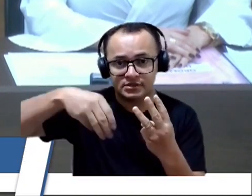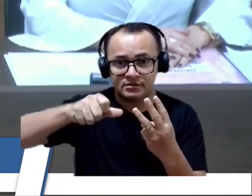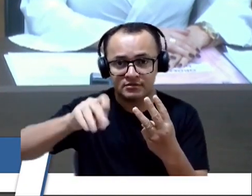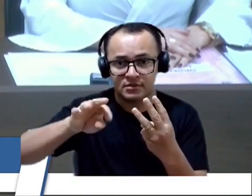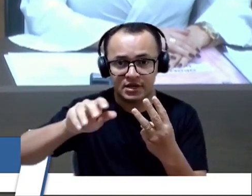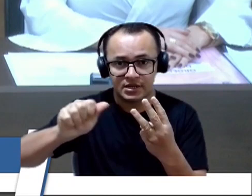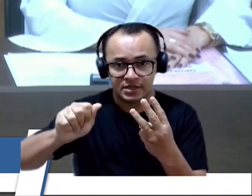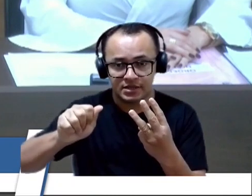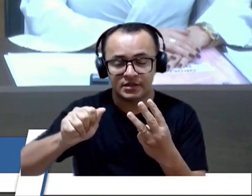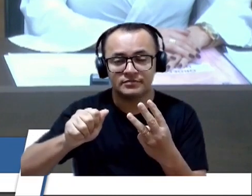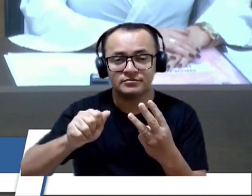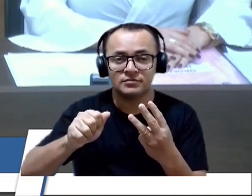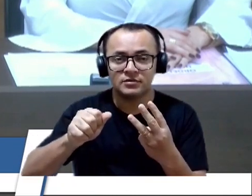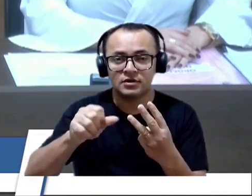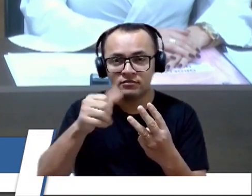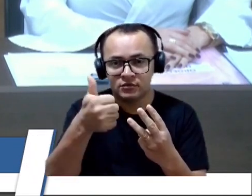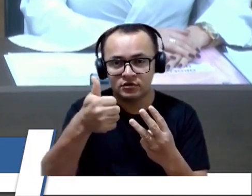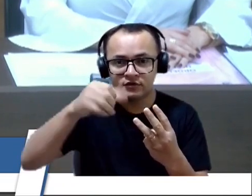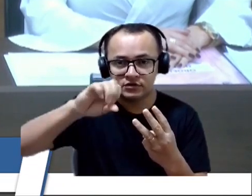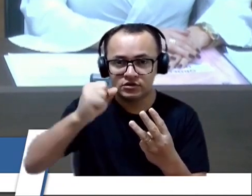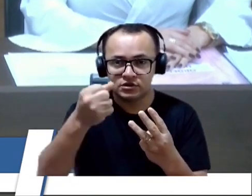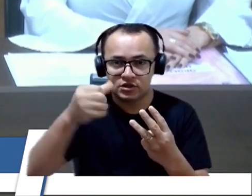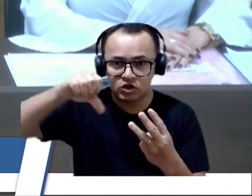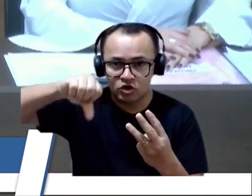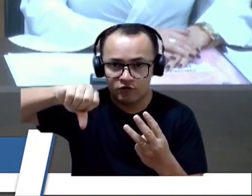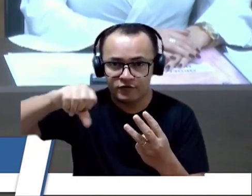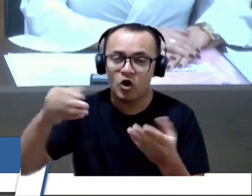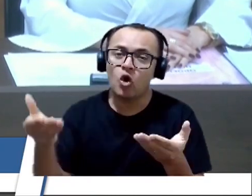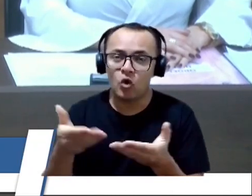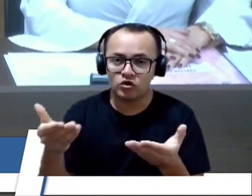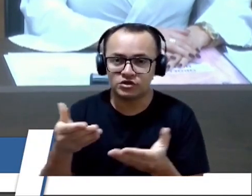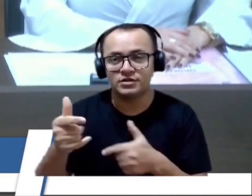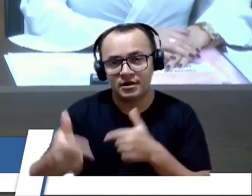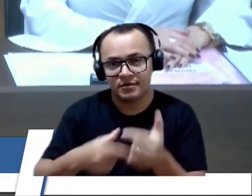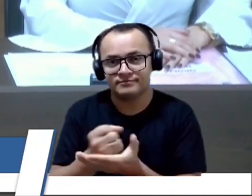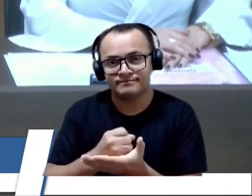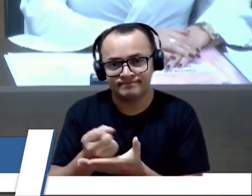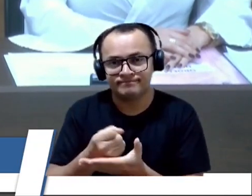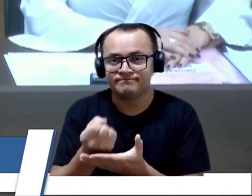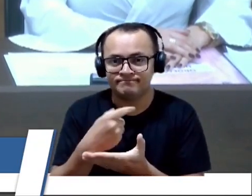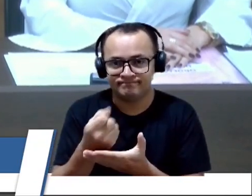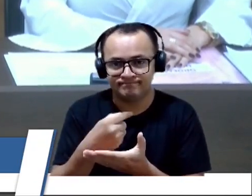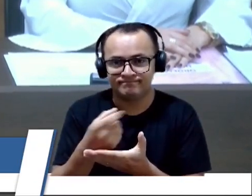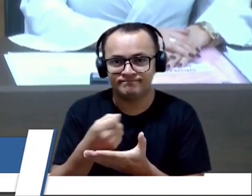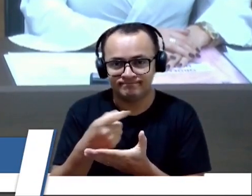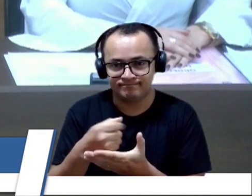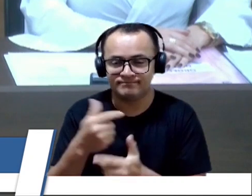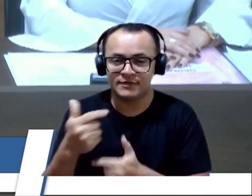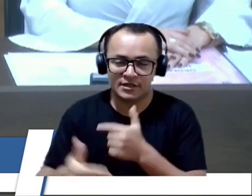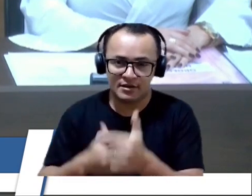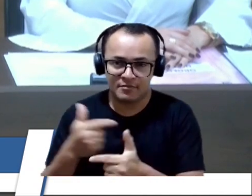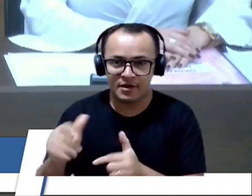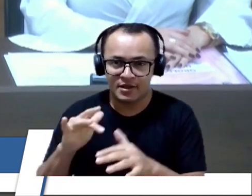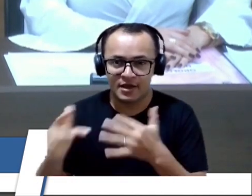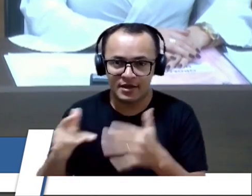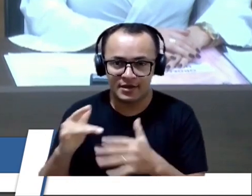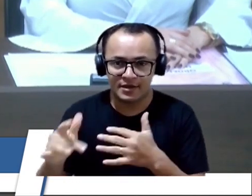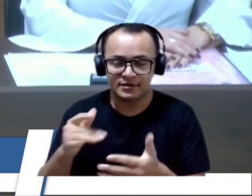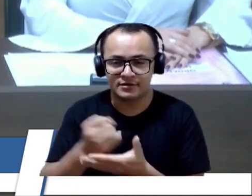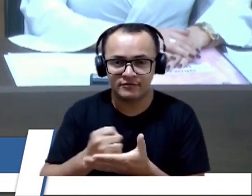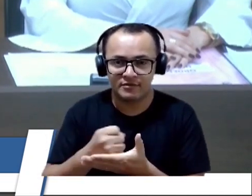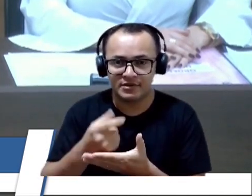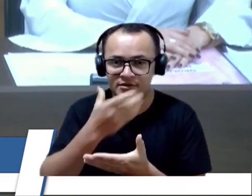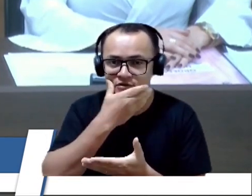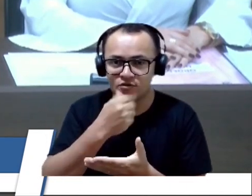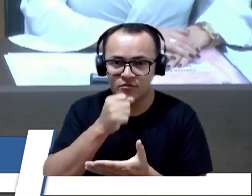em 1989, hoje farmacêutica, atuando na rede Droga Farma. Maria Amália Cari Pedrosa,